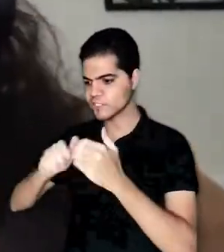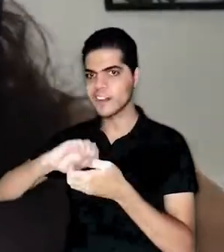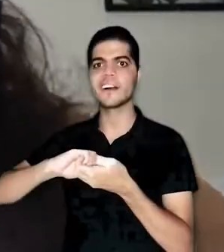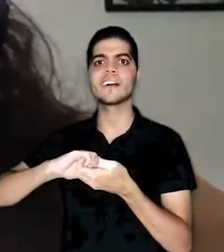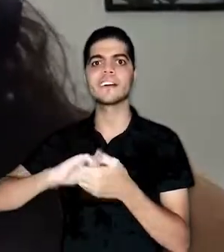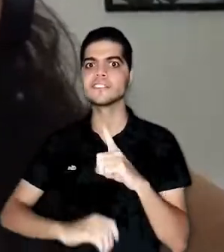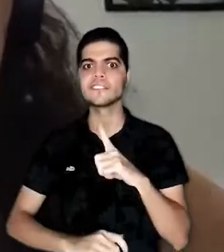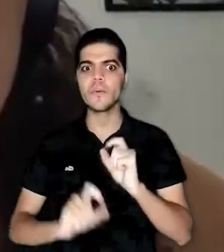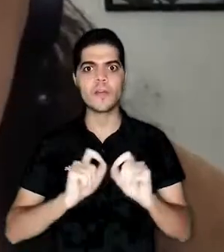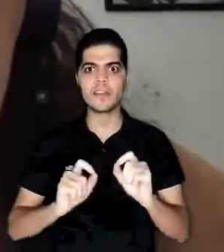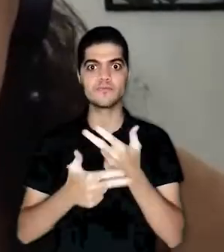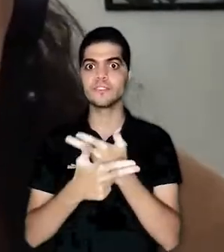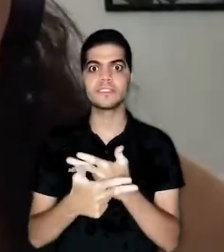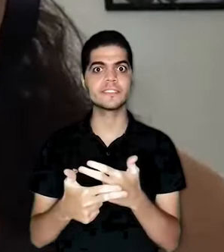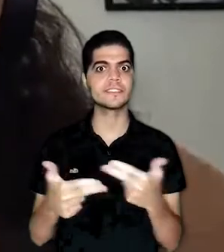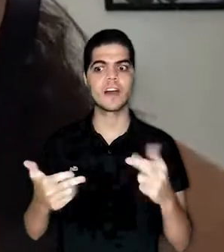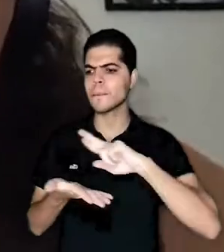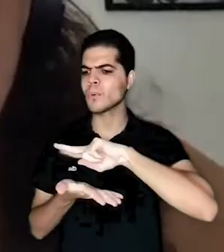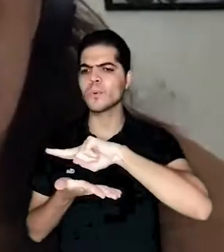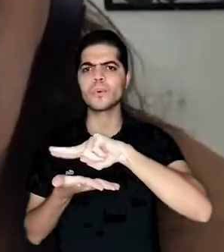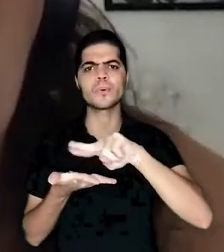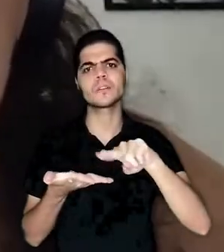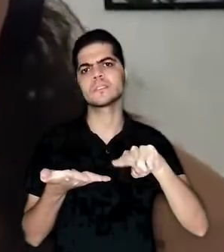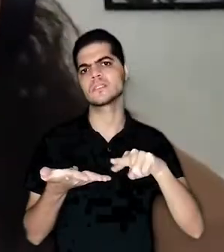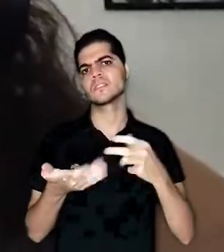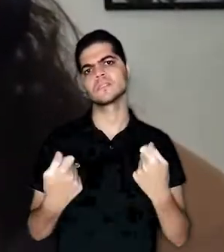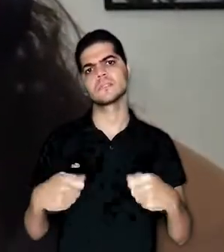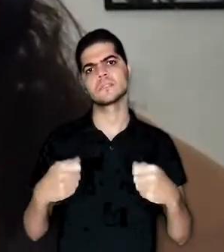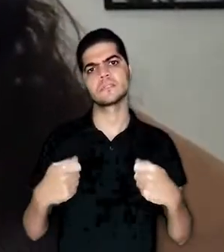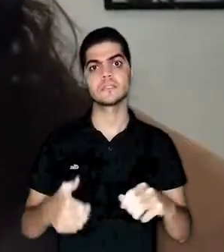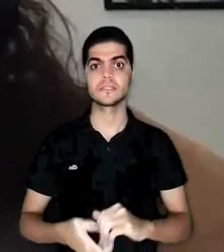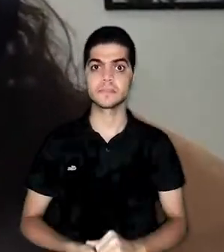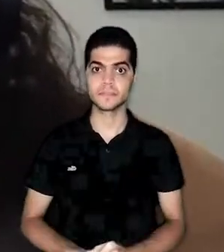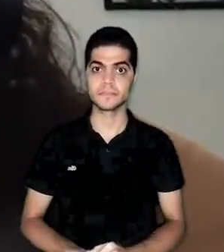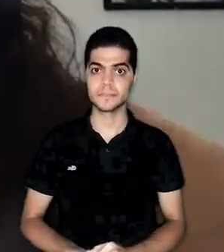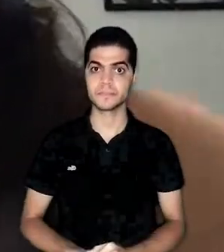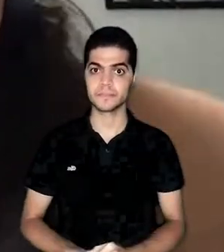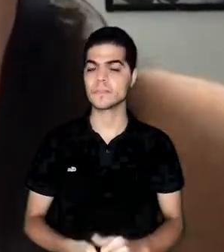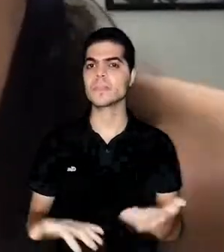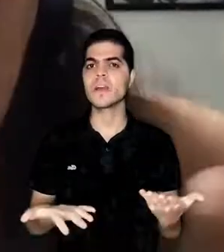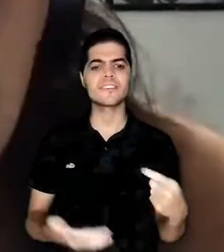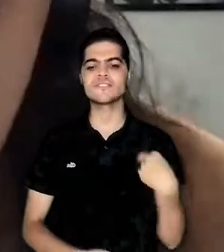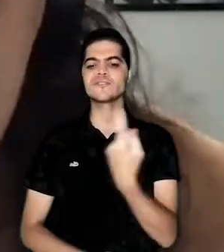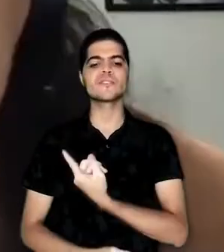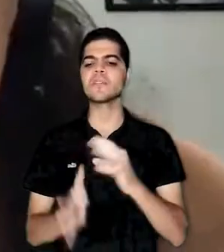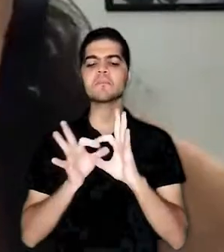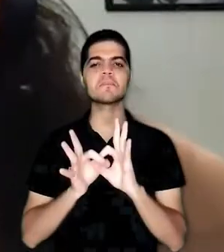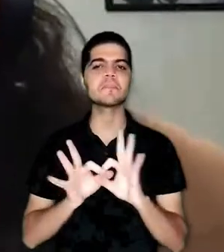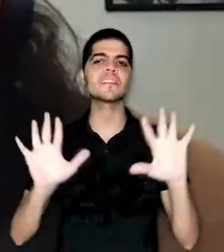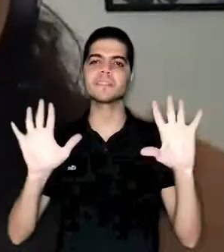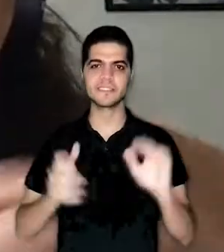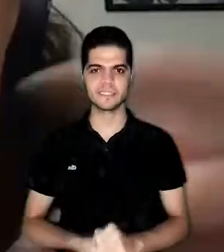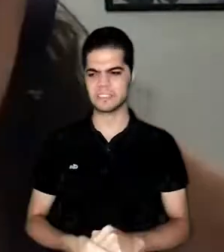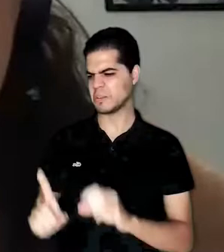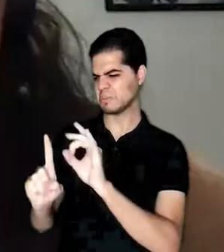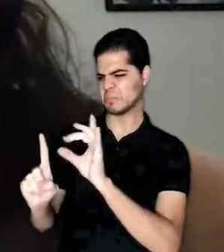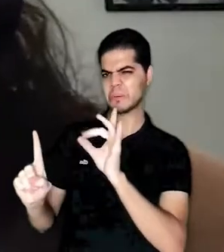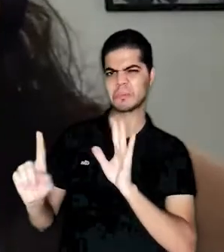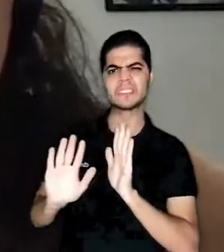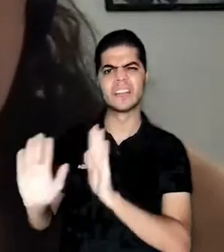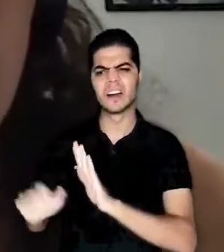arte de diversidade da pluralidade sabe como Liberdade seja